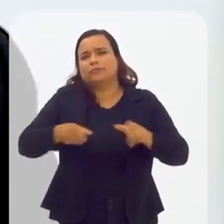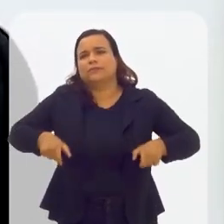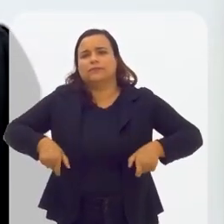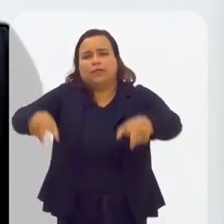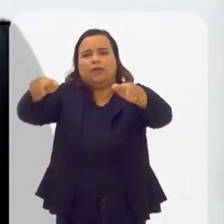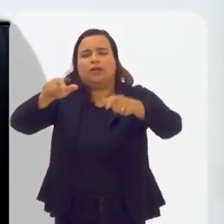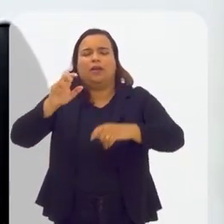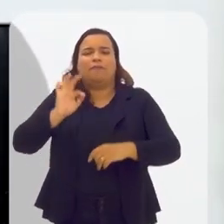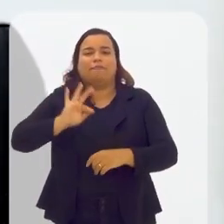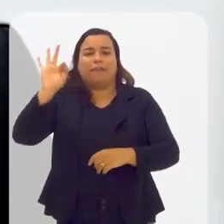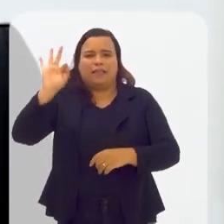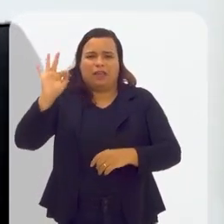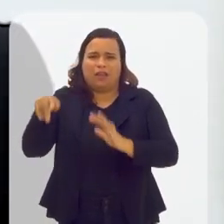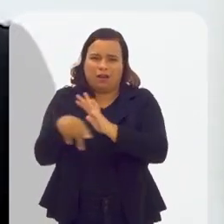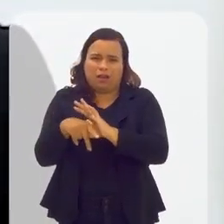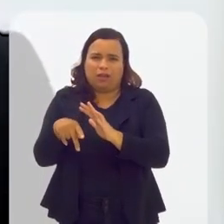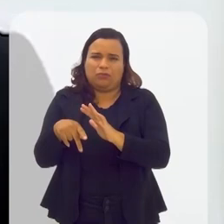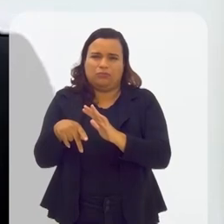perdão,